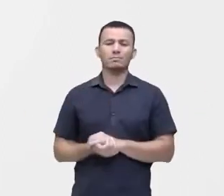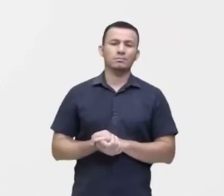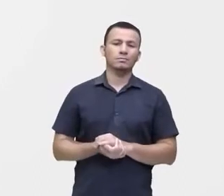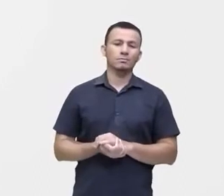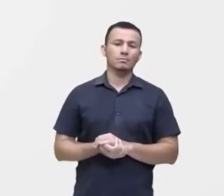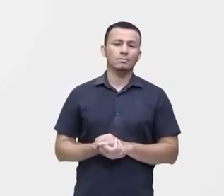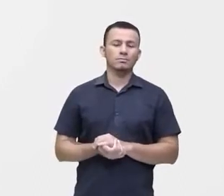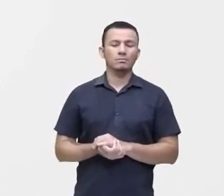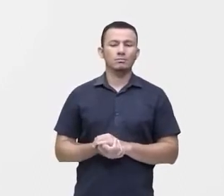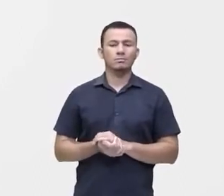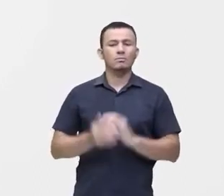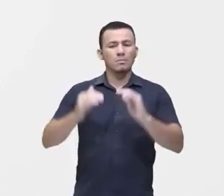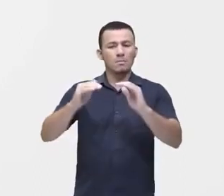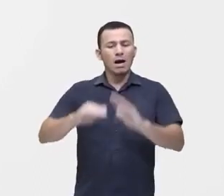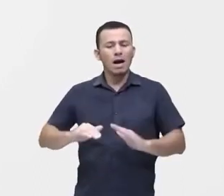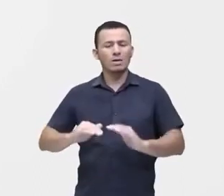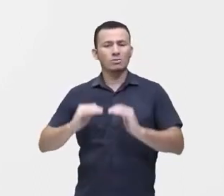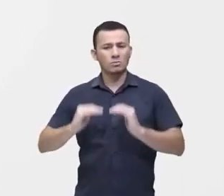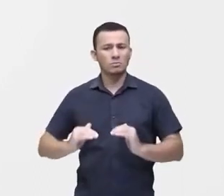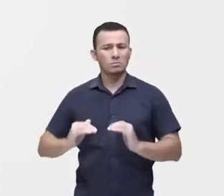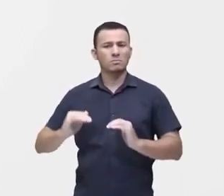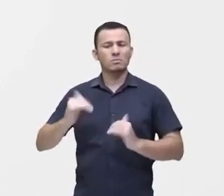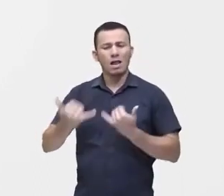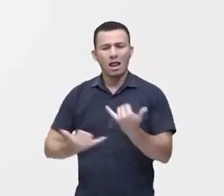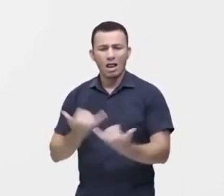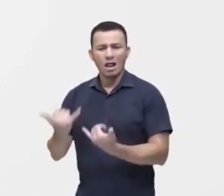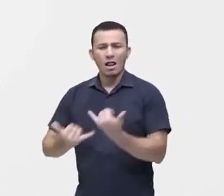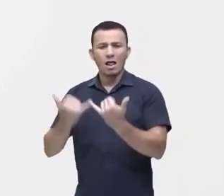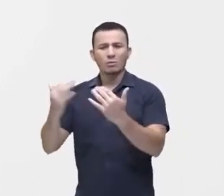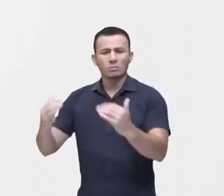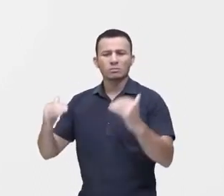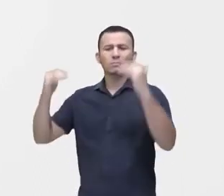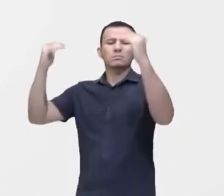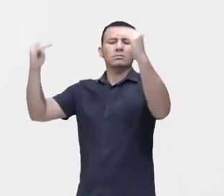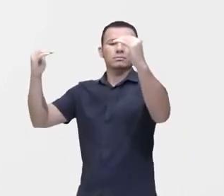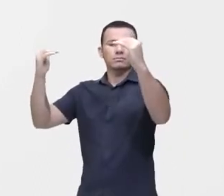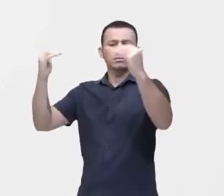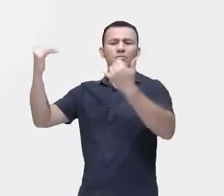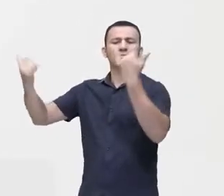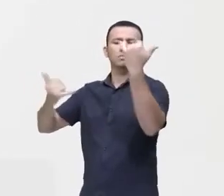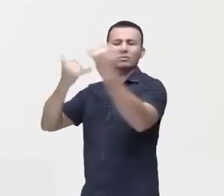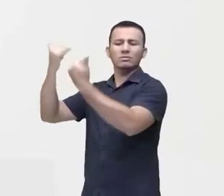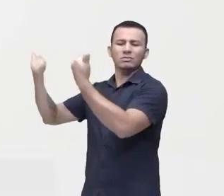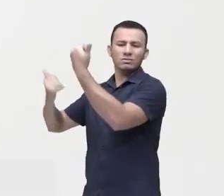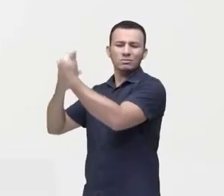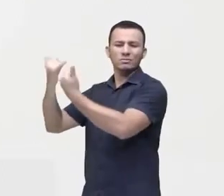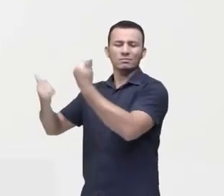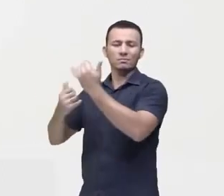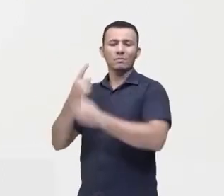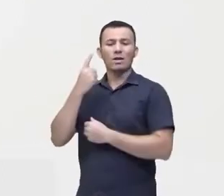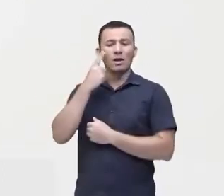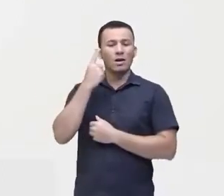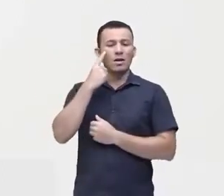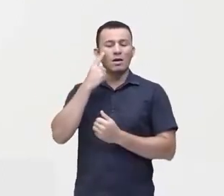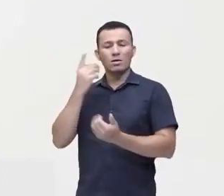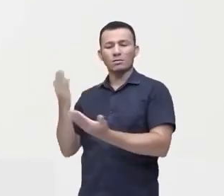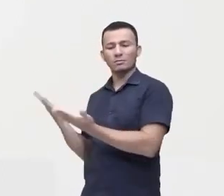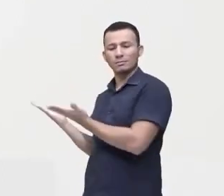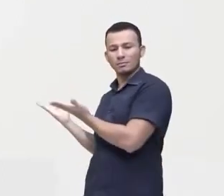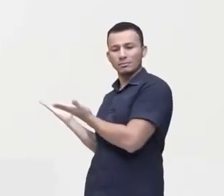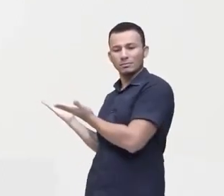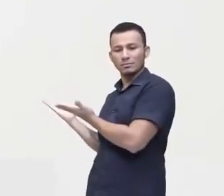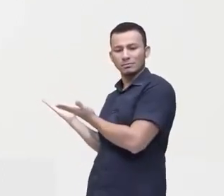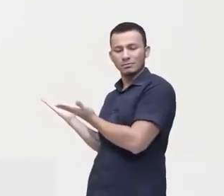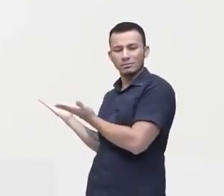brincando embaixo, outros em cima. Olha aqui na gangorra. É legal brincar